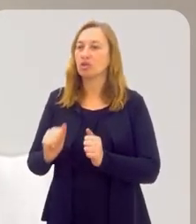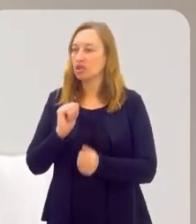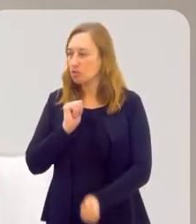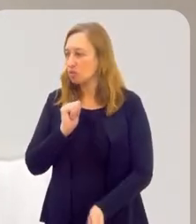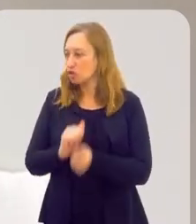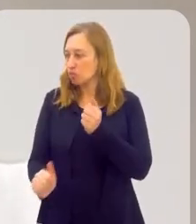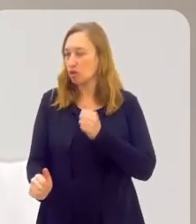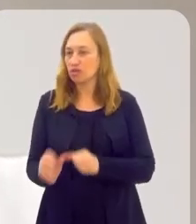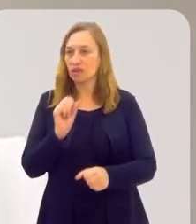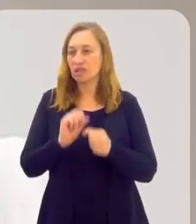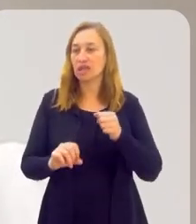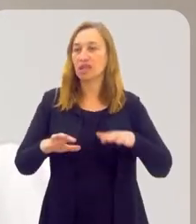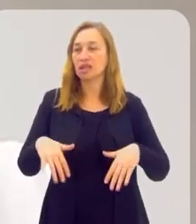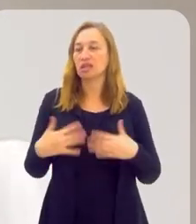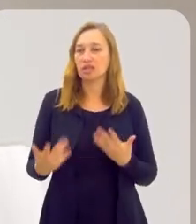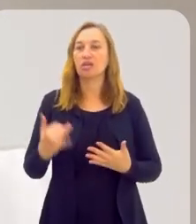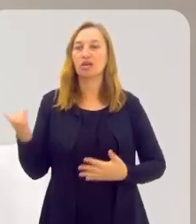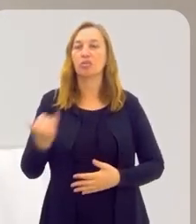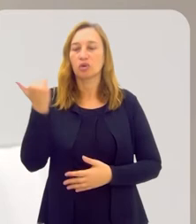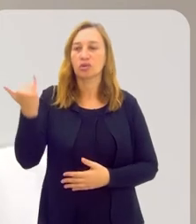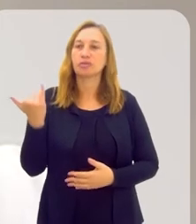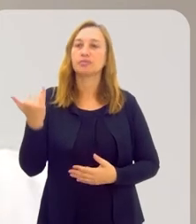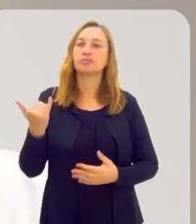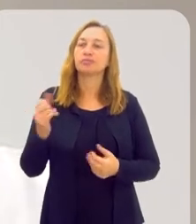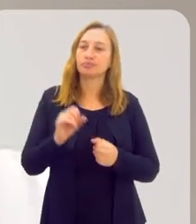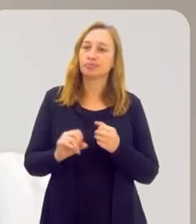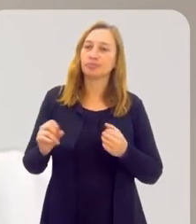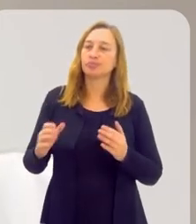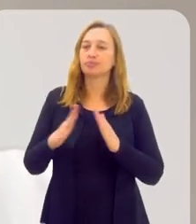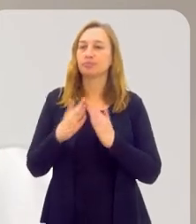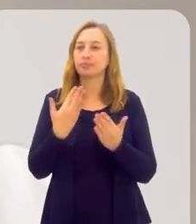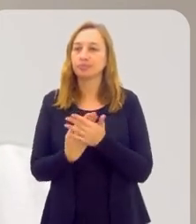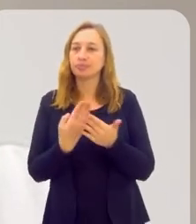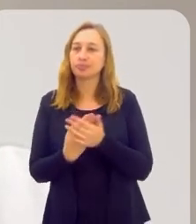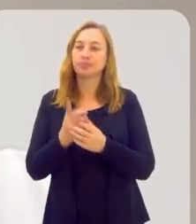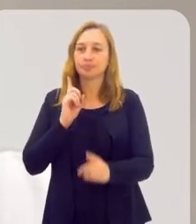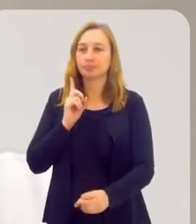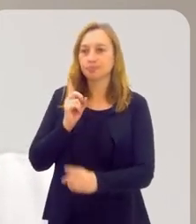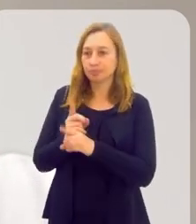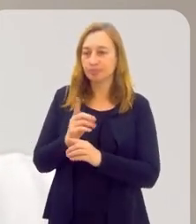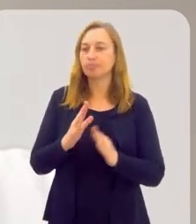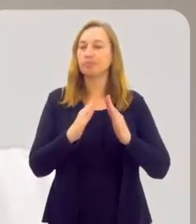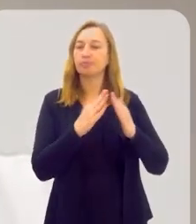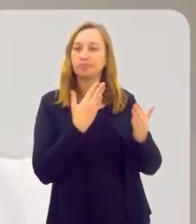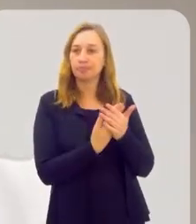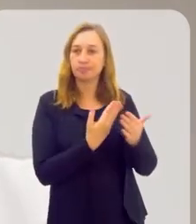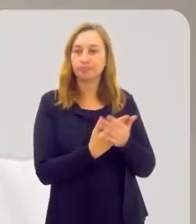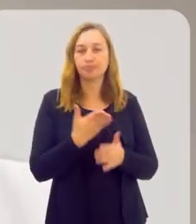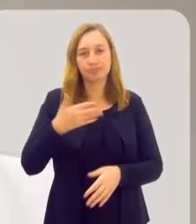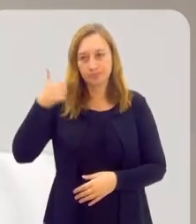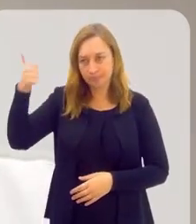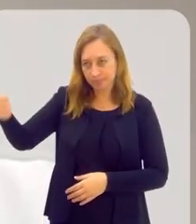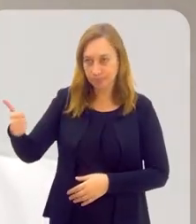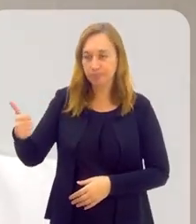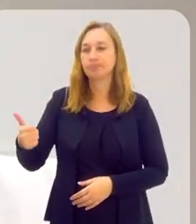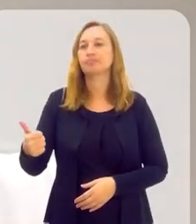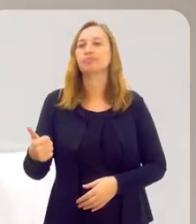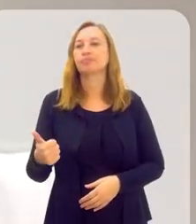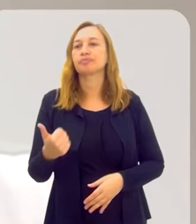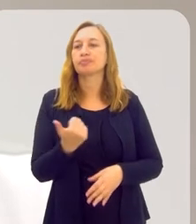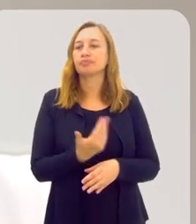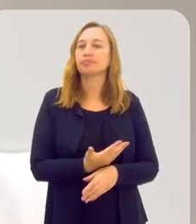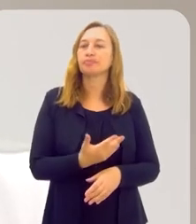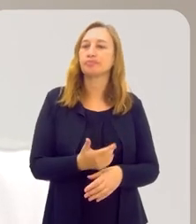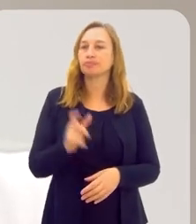uma prática motora. E, portanto, passa também pelas escolas e por nós encontrarmos nas escolas as melhores estratégias para estas